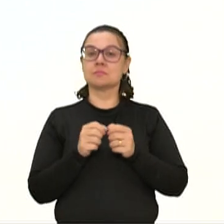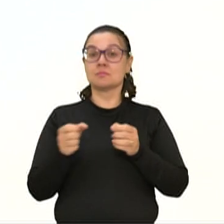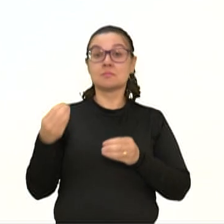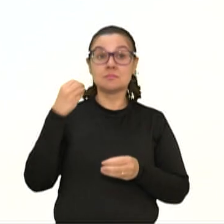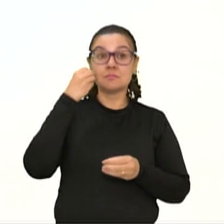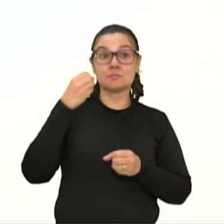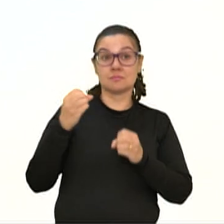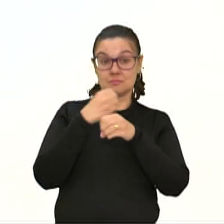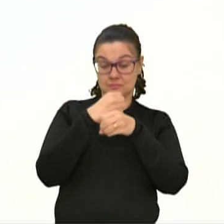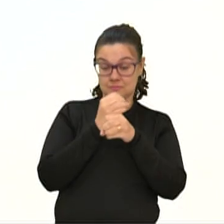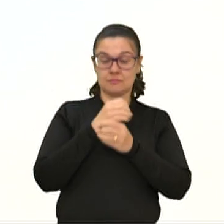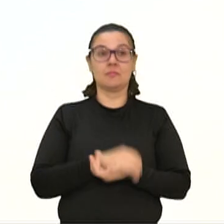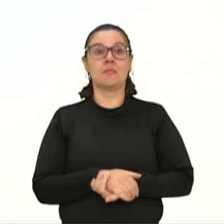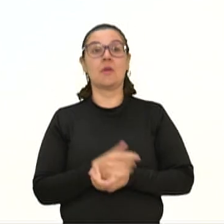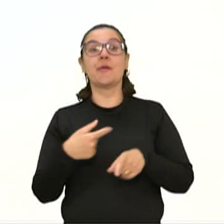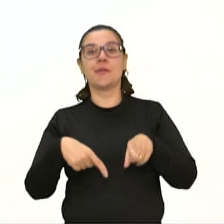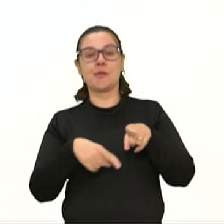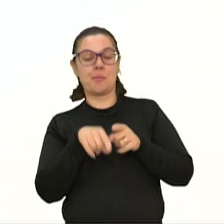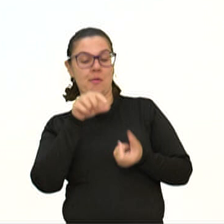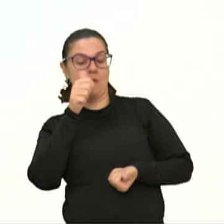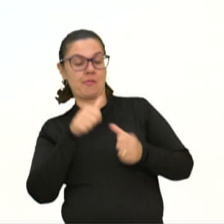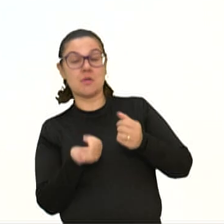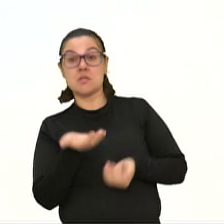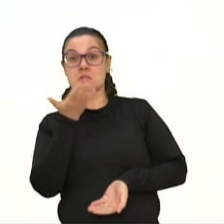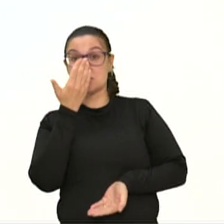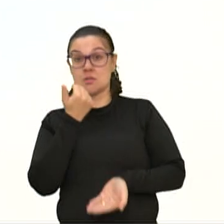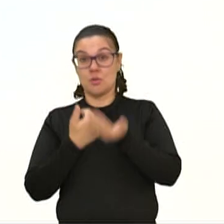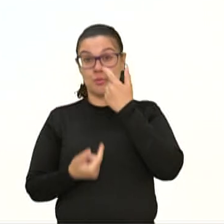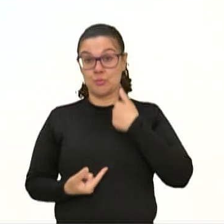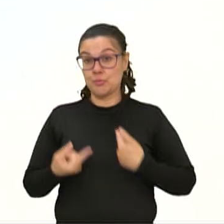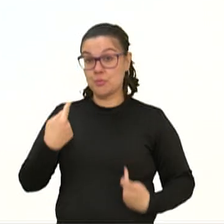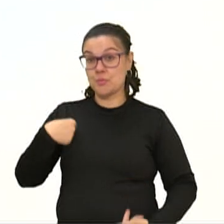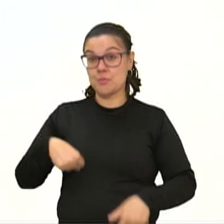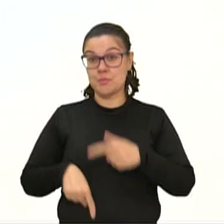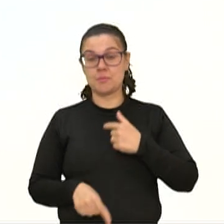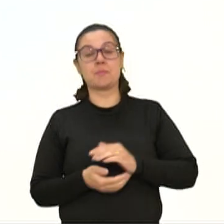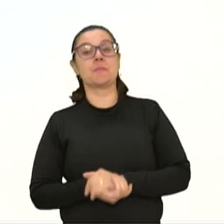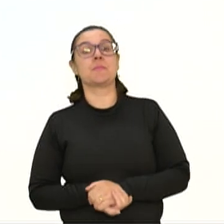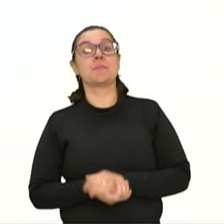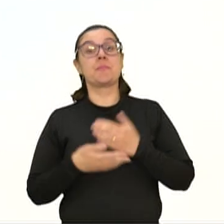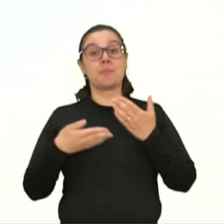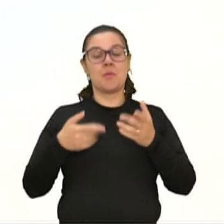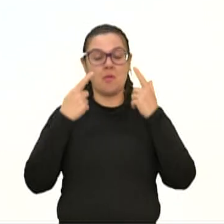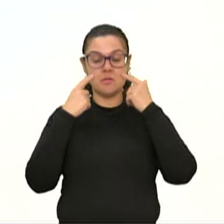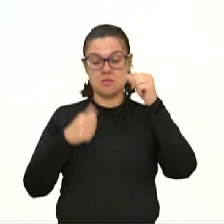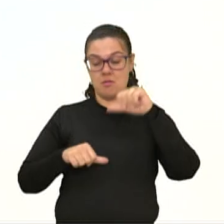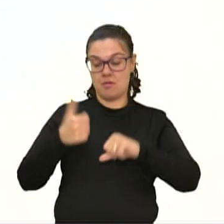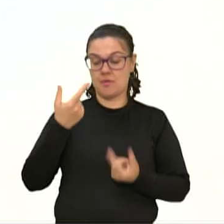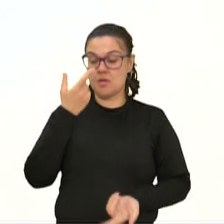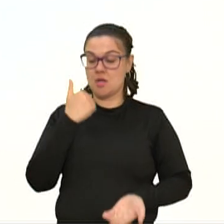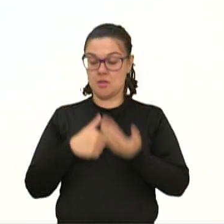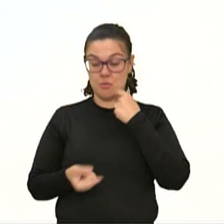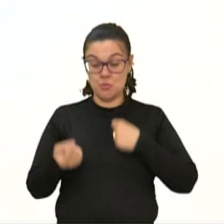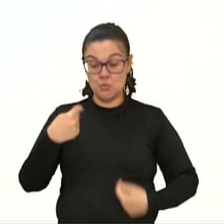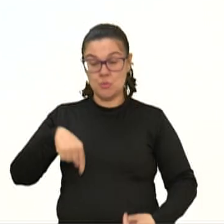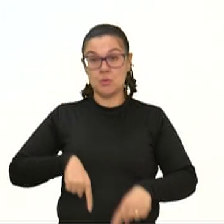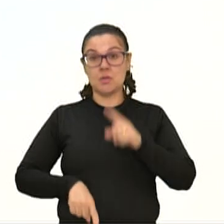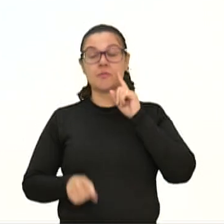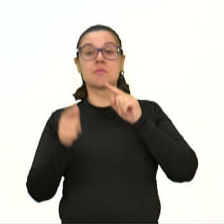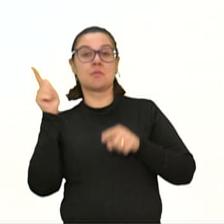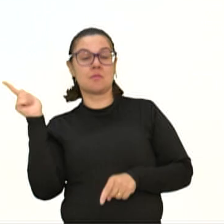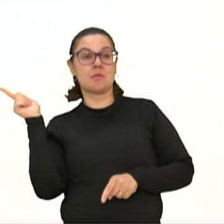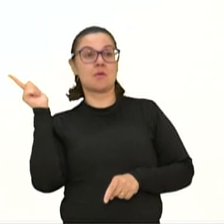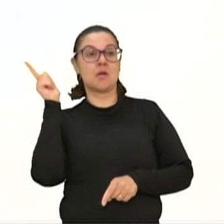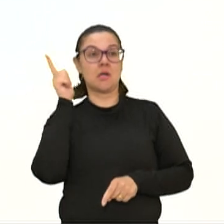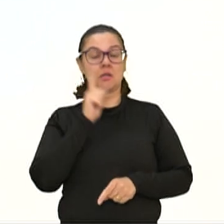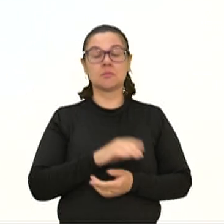exame. E a avaliação nutricional. Então, essa avaliação nutricional, você